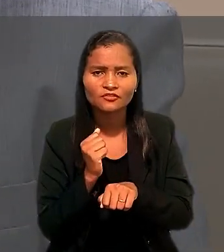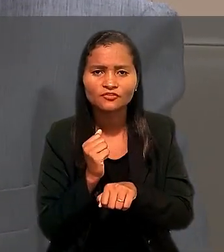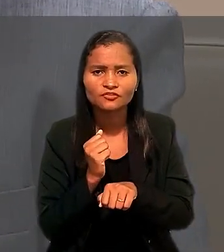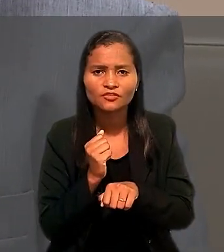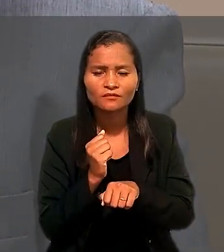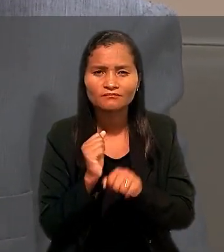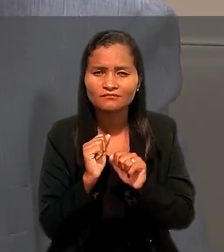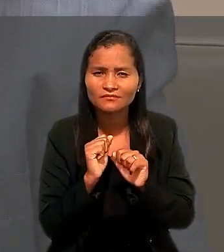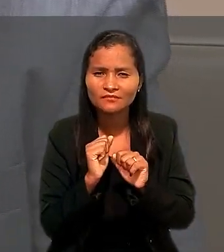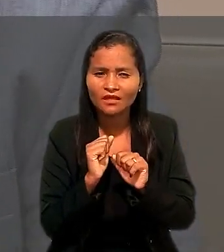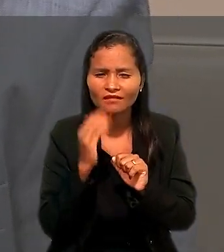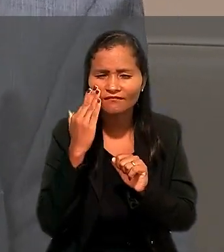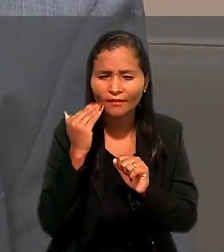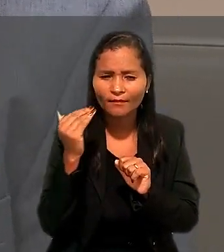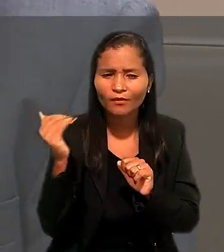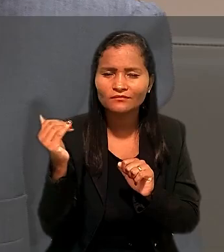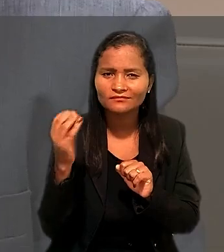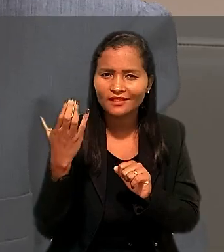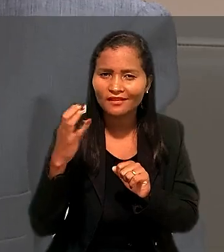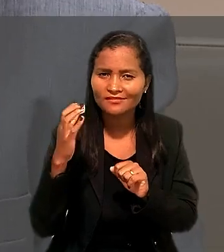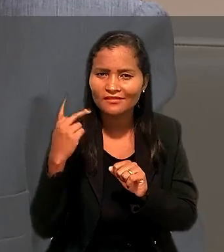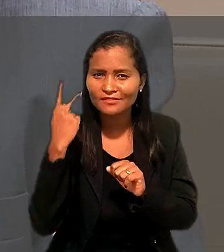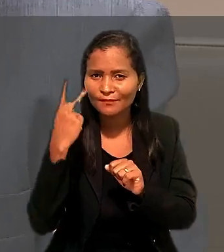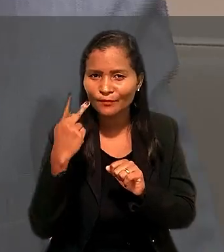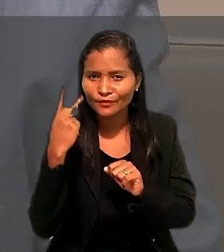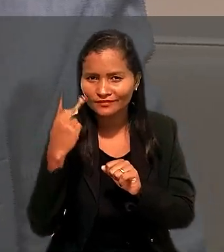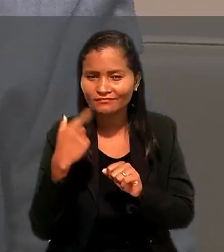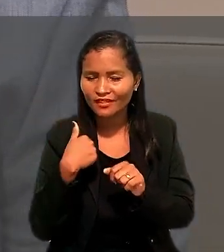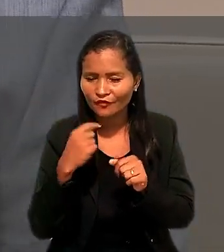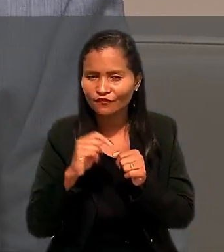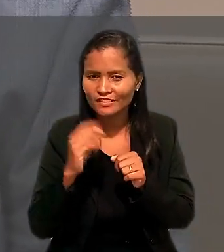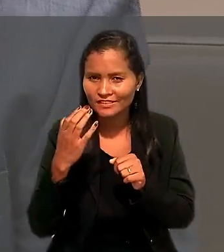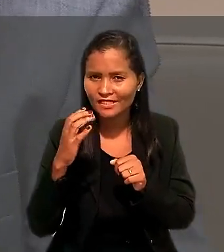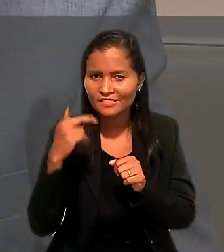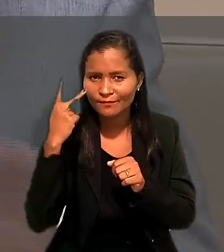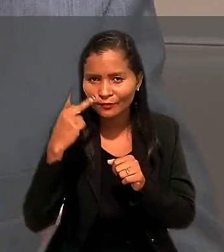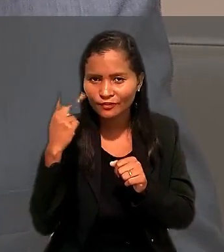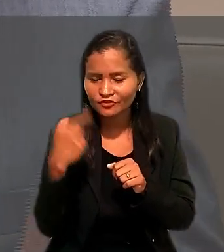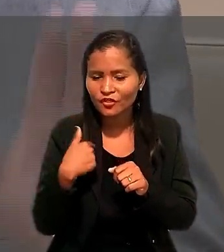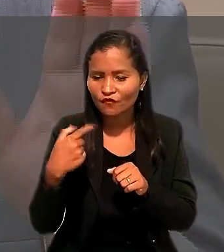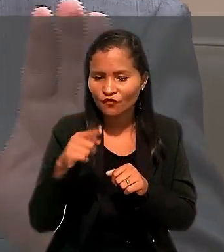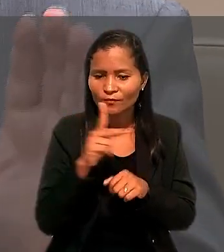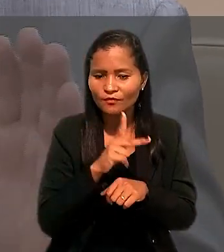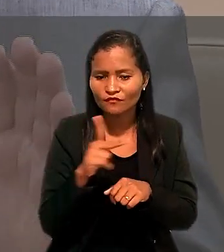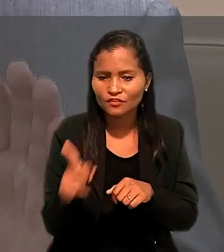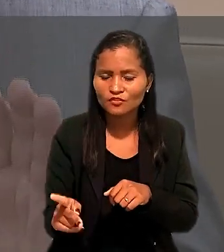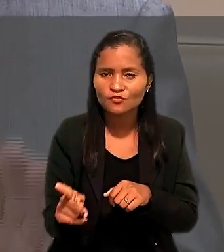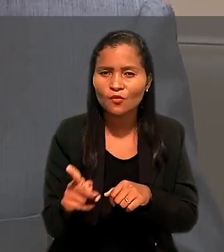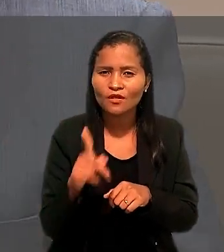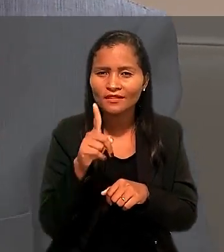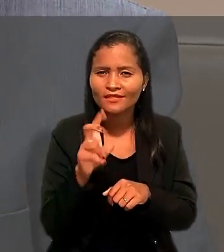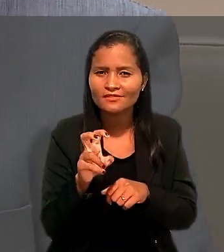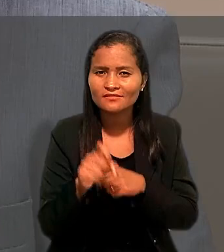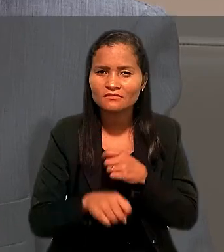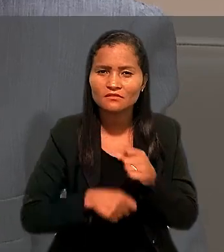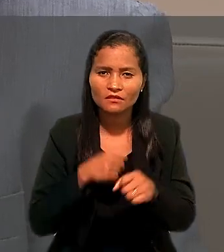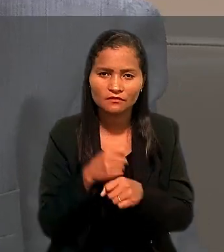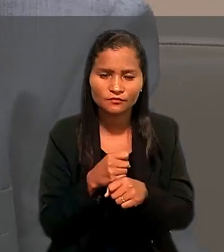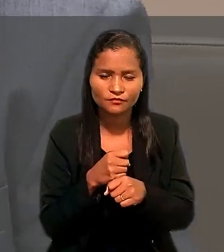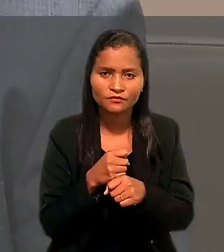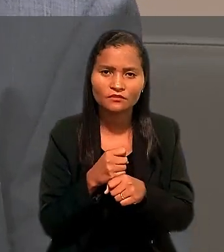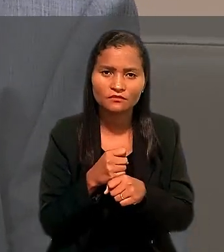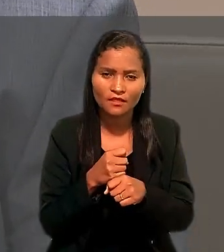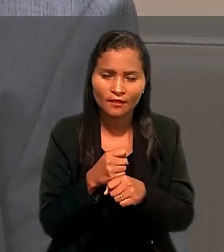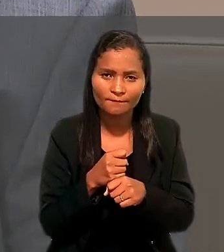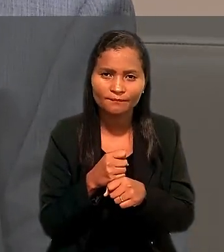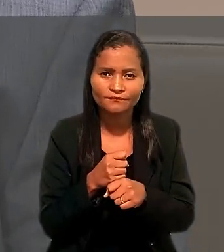estratégia clássica na ciência política. Eu fiz ciência política e fui professor de ciência política por cerca de 15 anos.